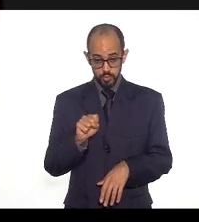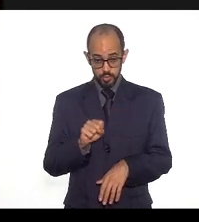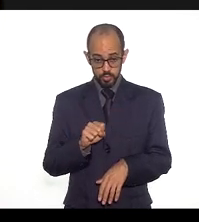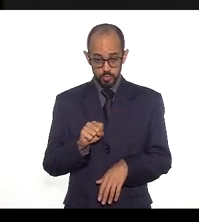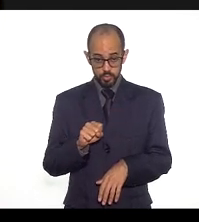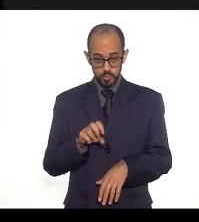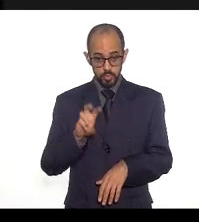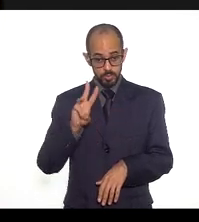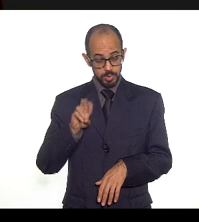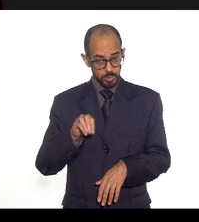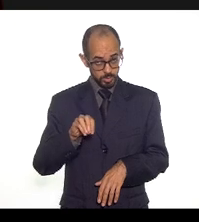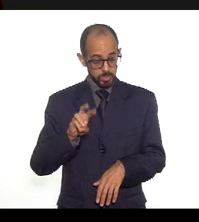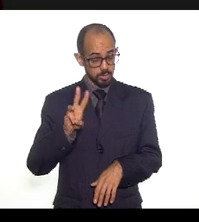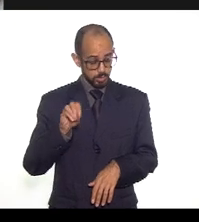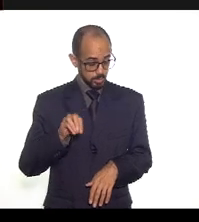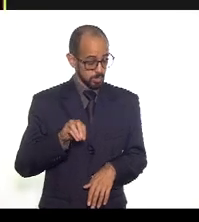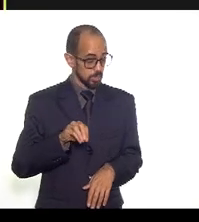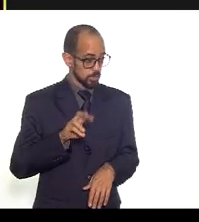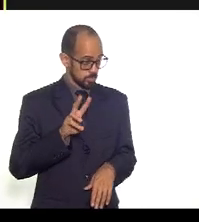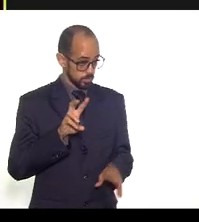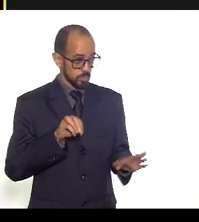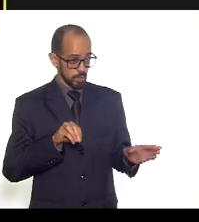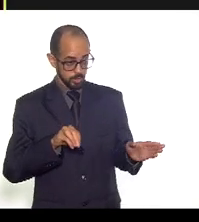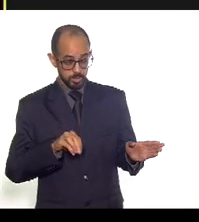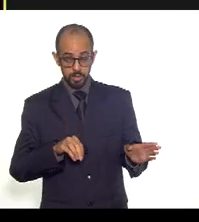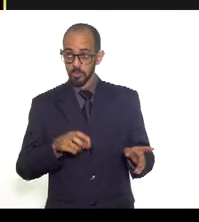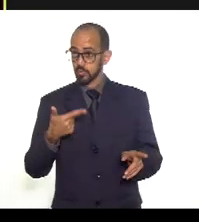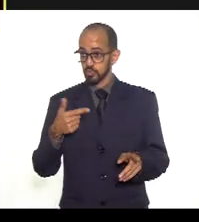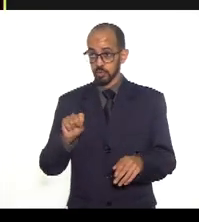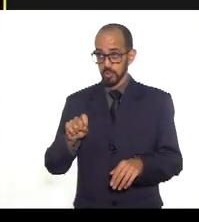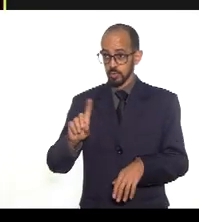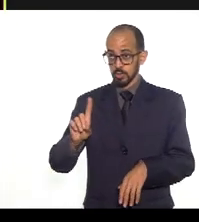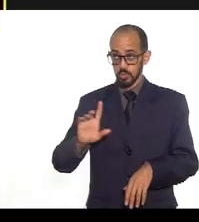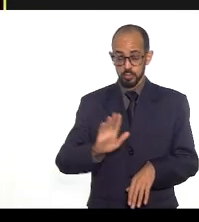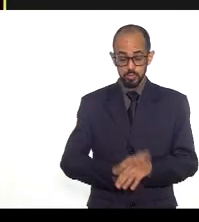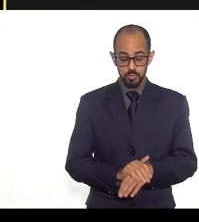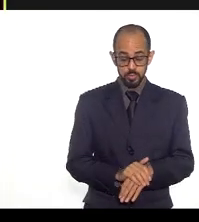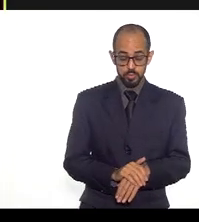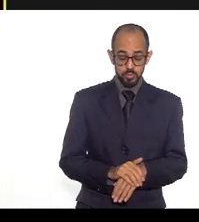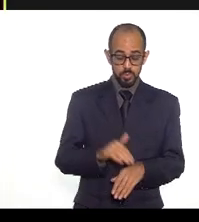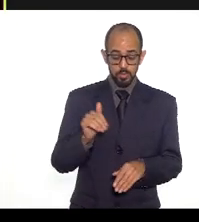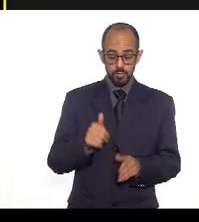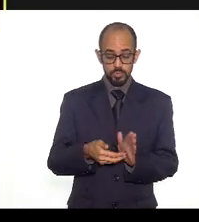30. O 30, desculpa. 30, Luiz. Eu estou tirando de pau, eu vou fazer um voto separado.